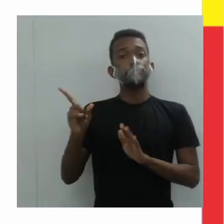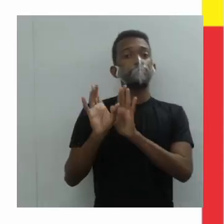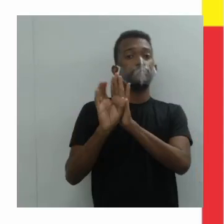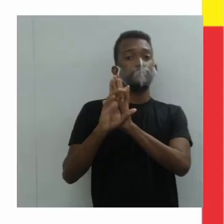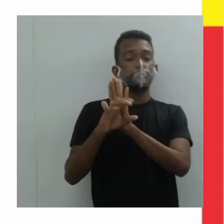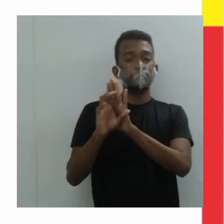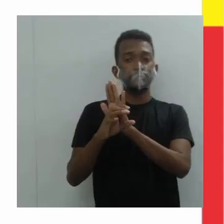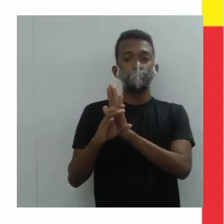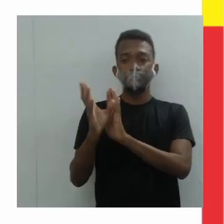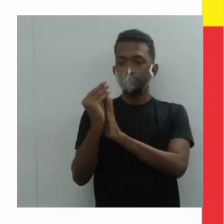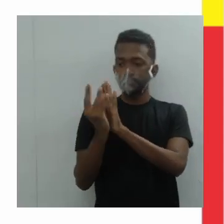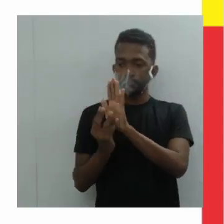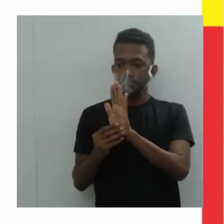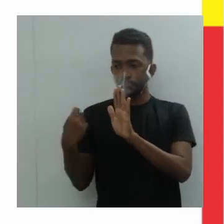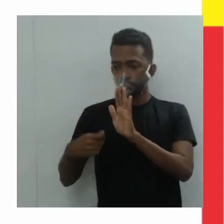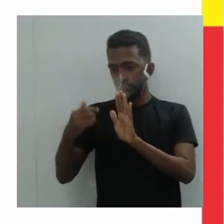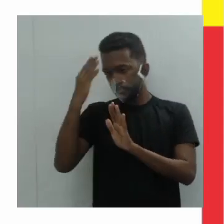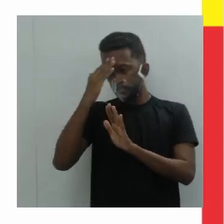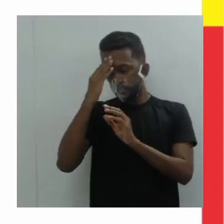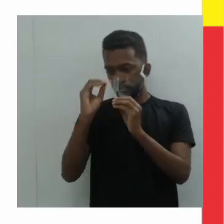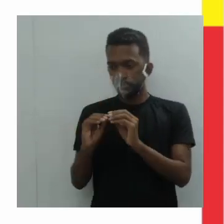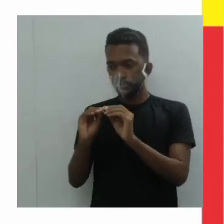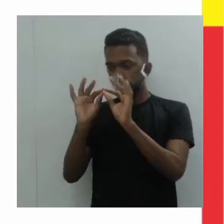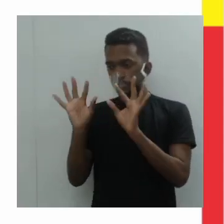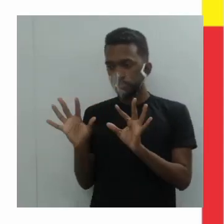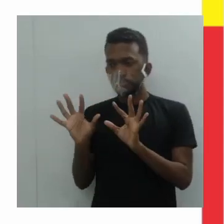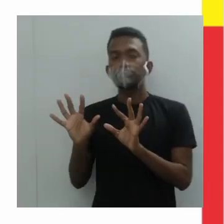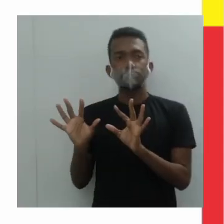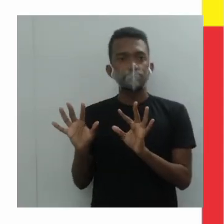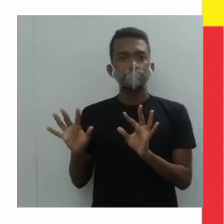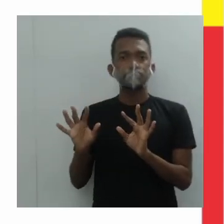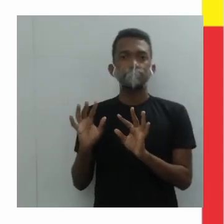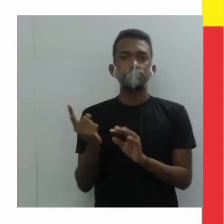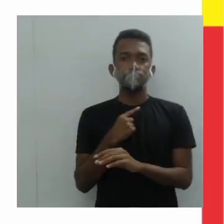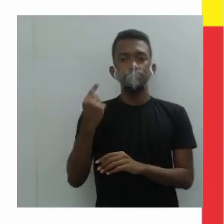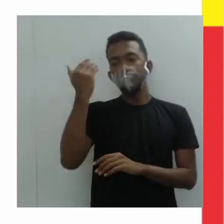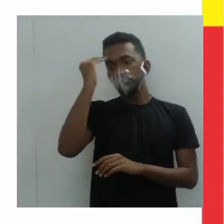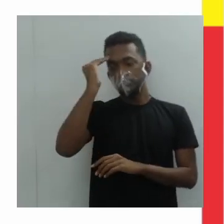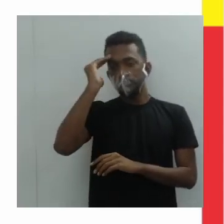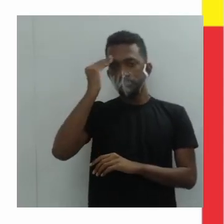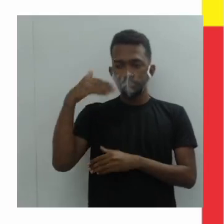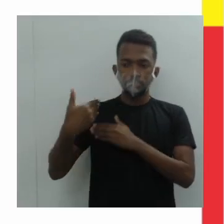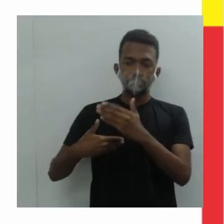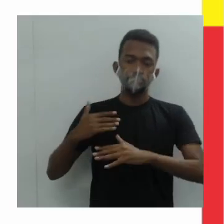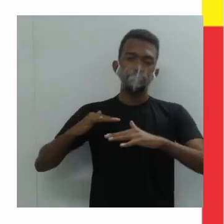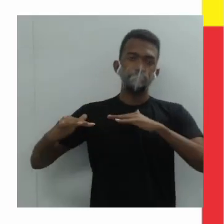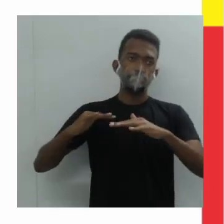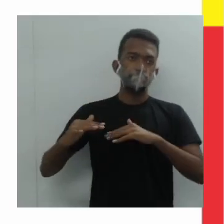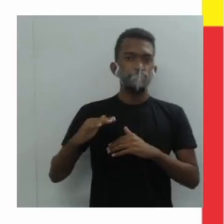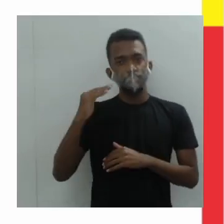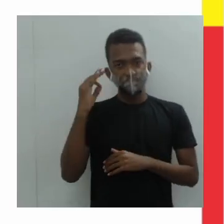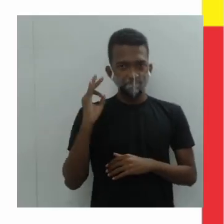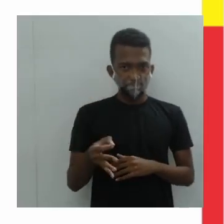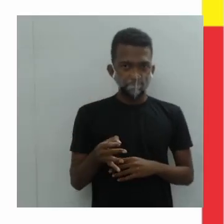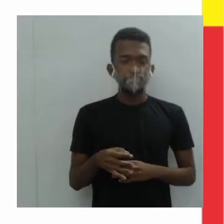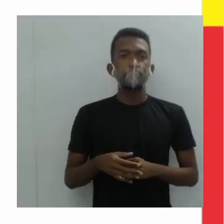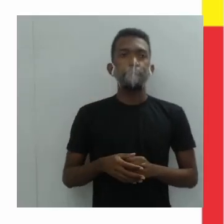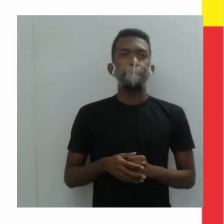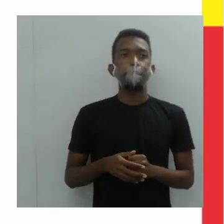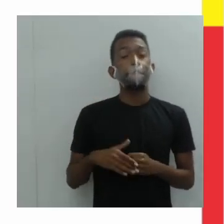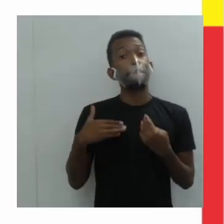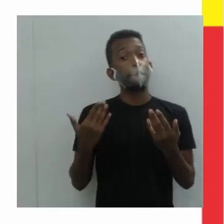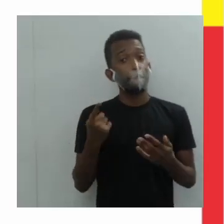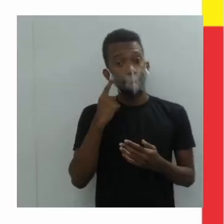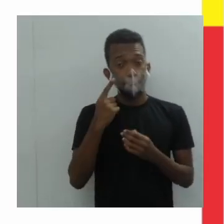precisamos compreendê-los para entendermos esses movimentos, certo? Então, assim, a